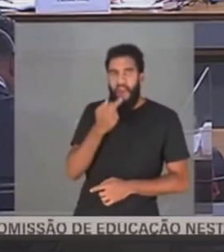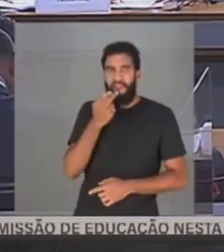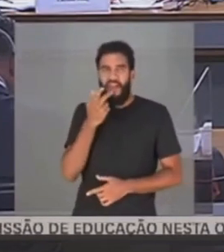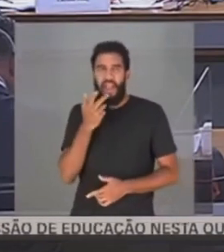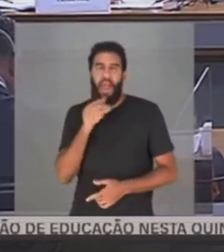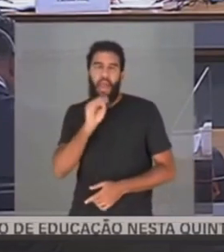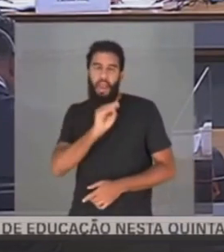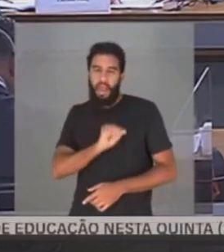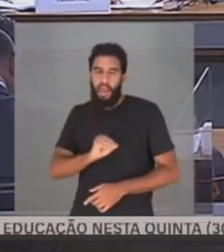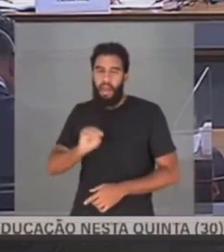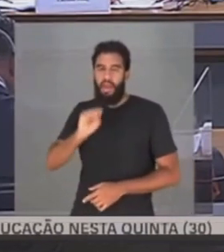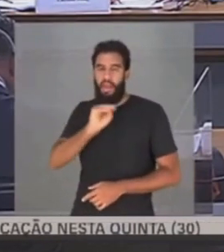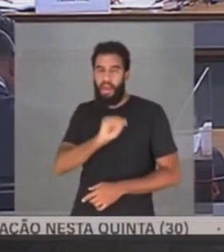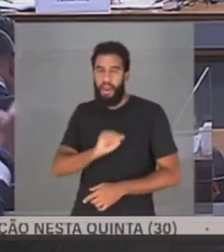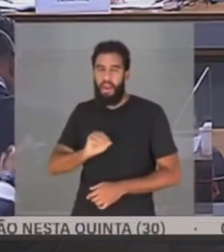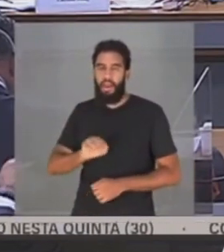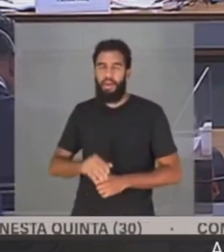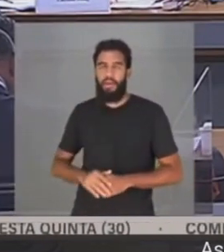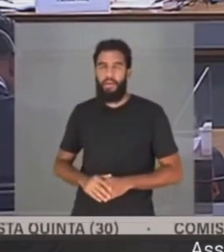Hã?